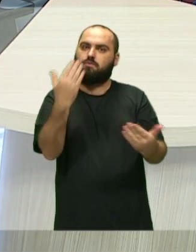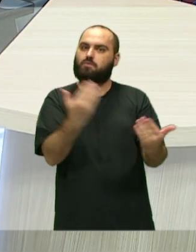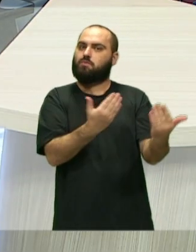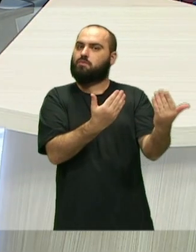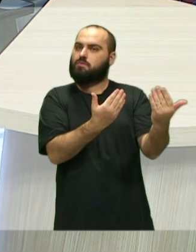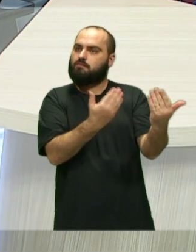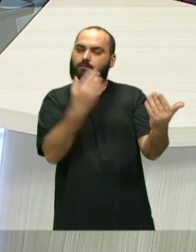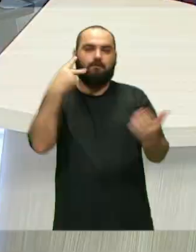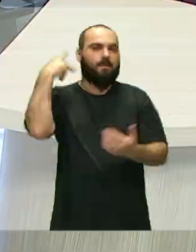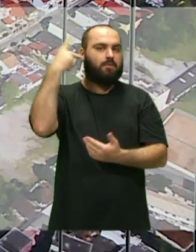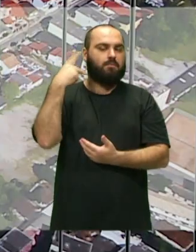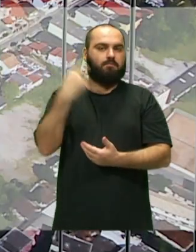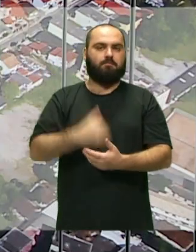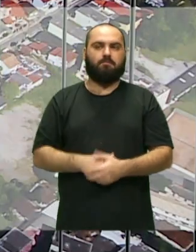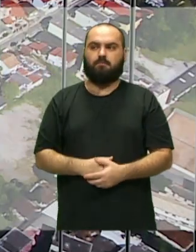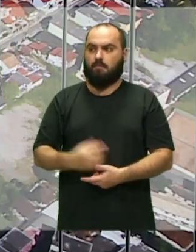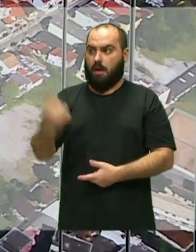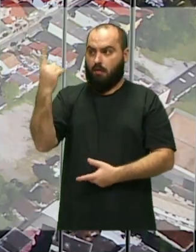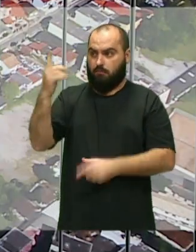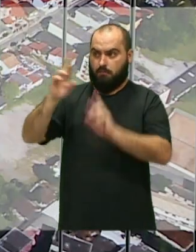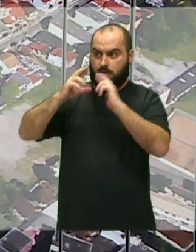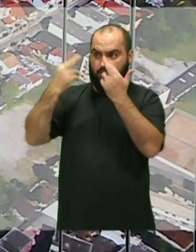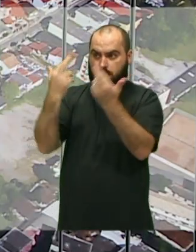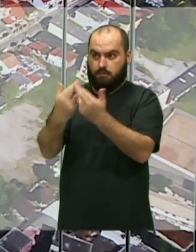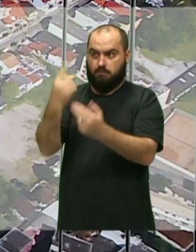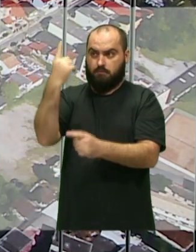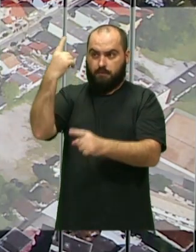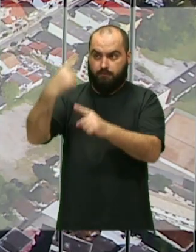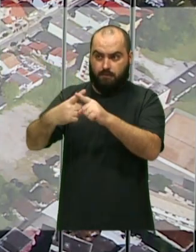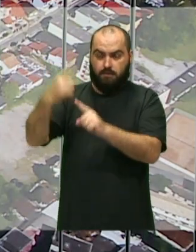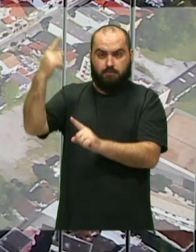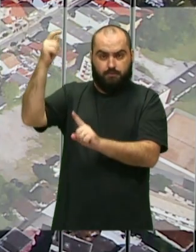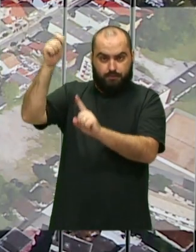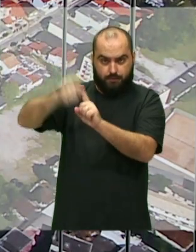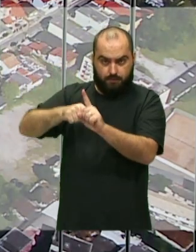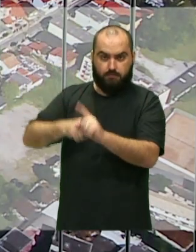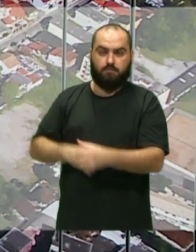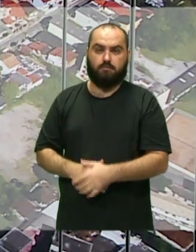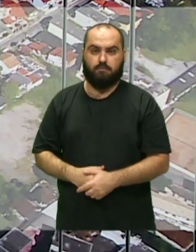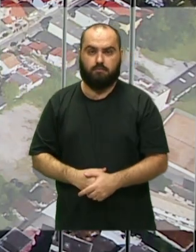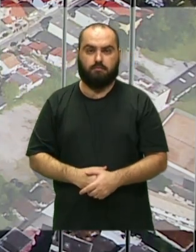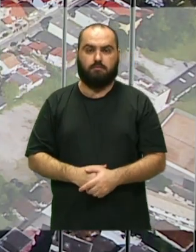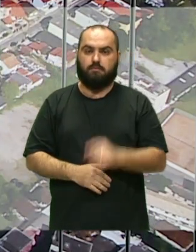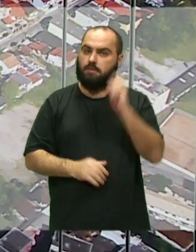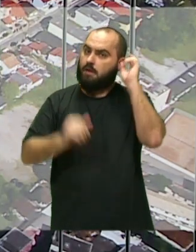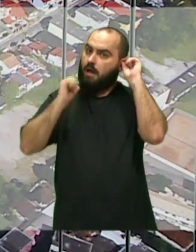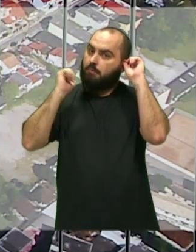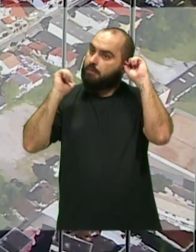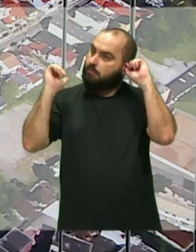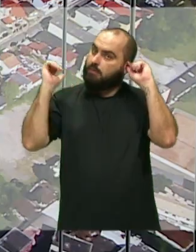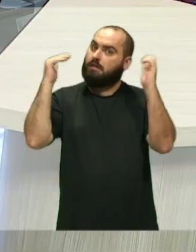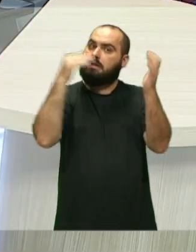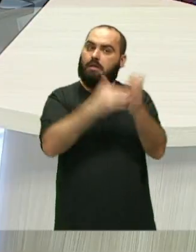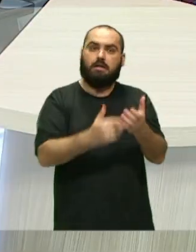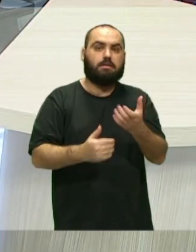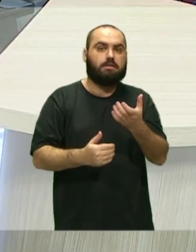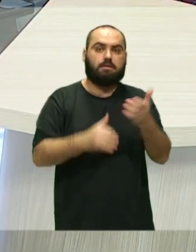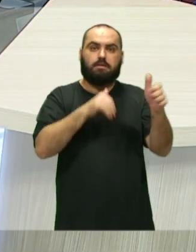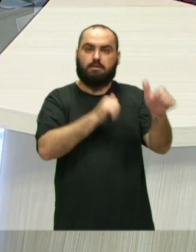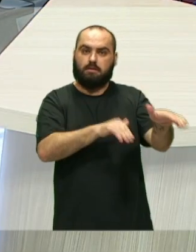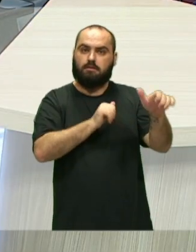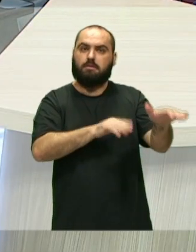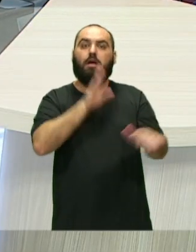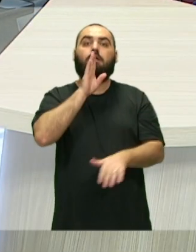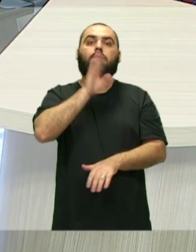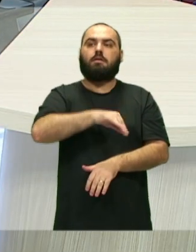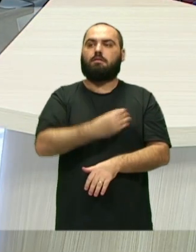vereadores Esse é uma sessão mensal né vereadora segunda segunda-feira do mês de abril a Setembro os adolescentes vão estar aqui à tarde